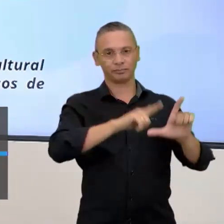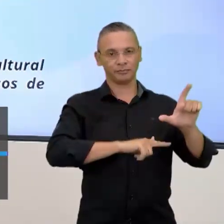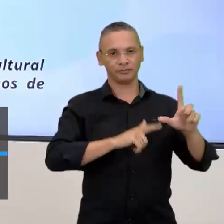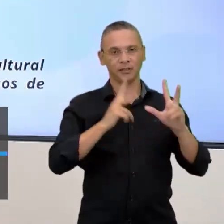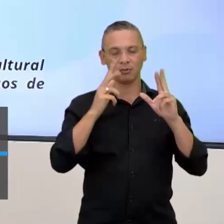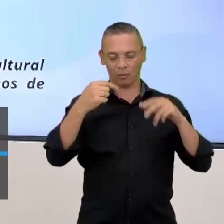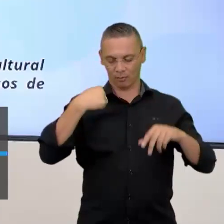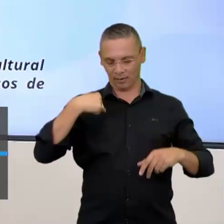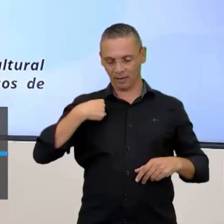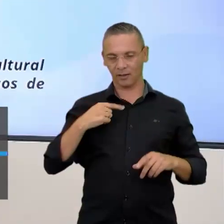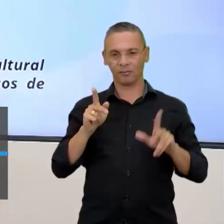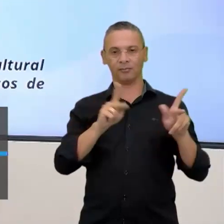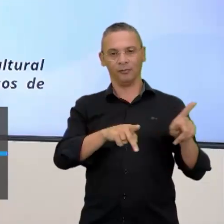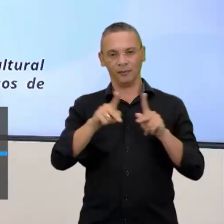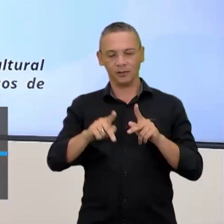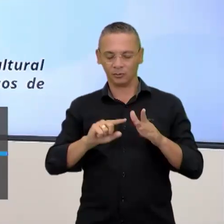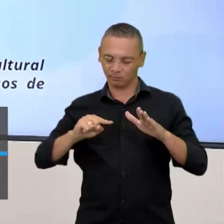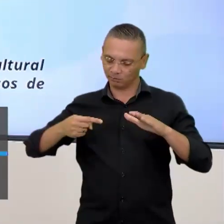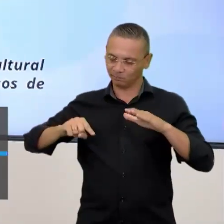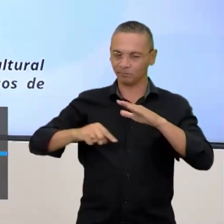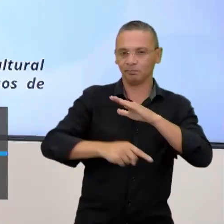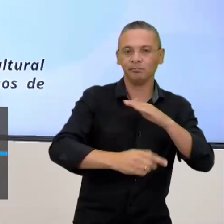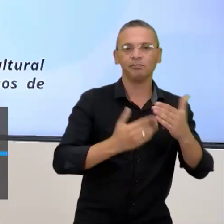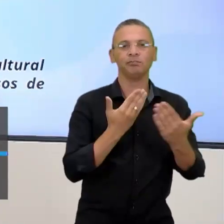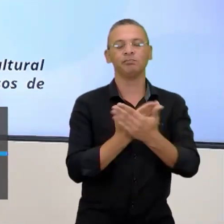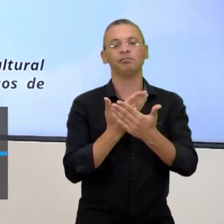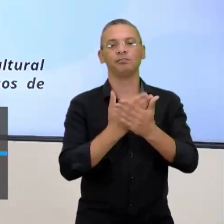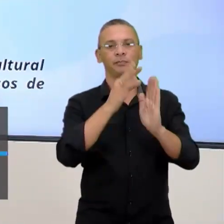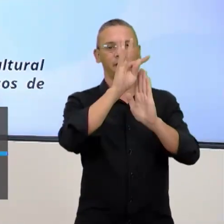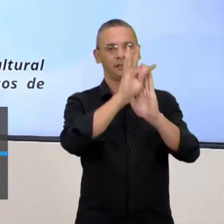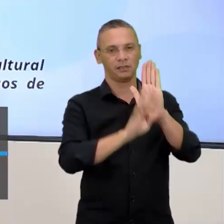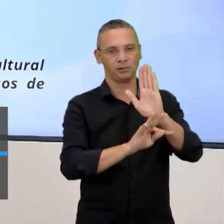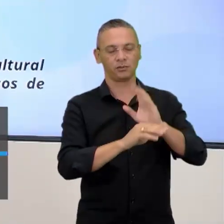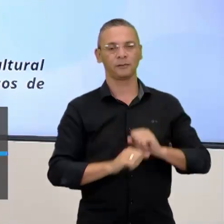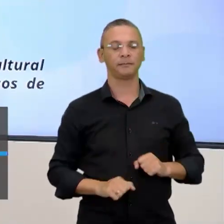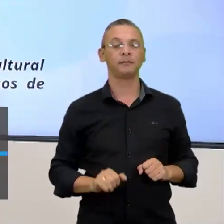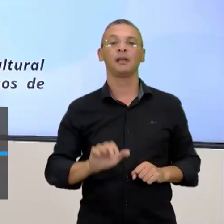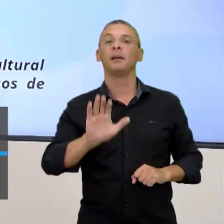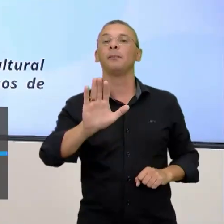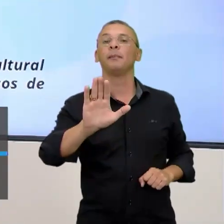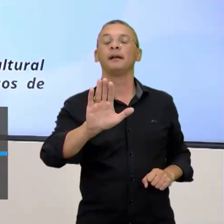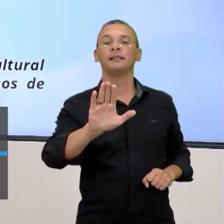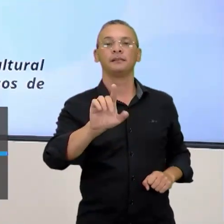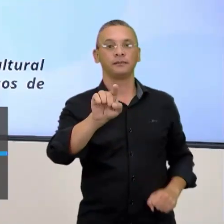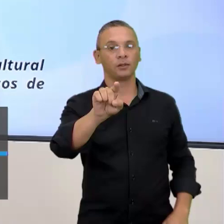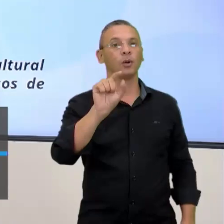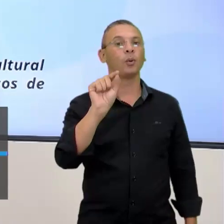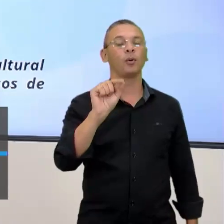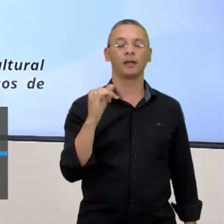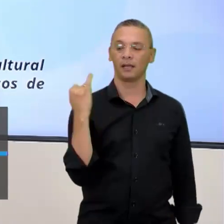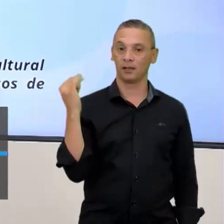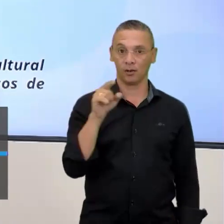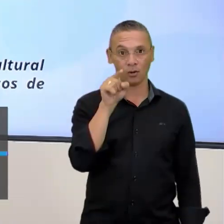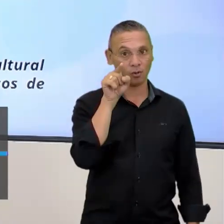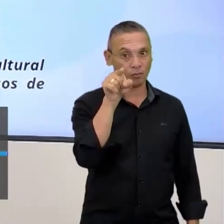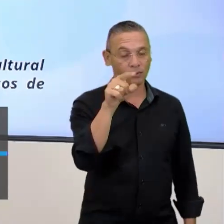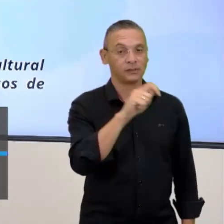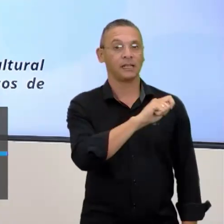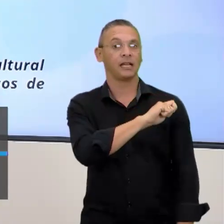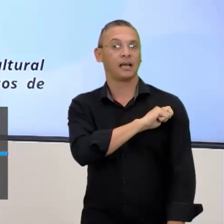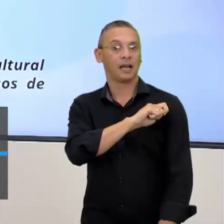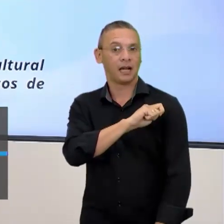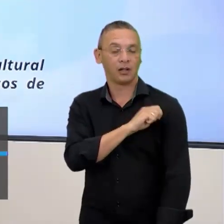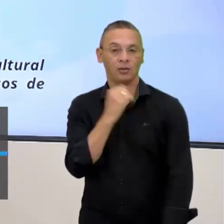que se dedicam a se aprofundar nesse tipo de texto. Porém, é interessante que você se